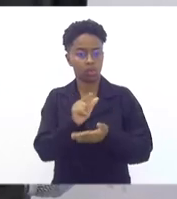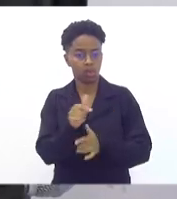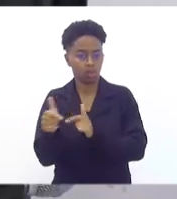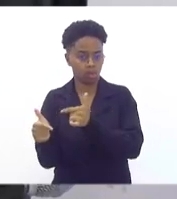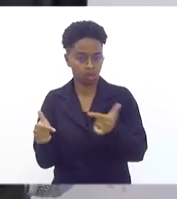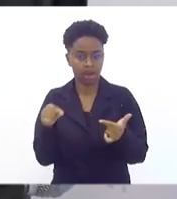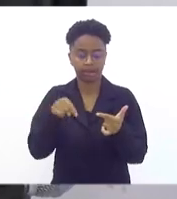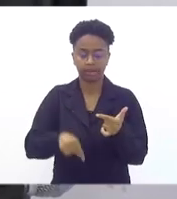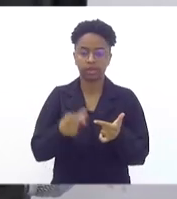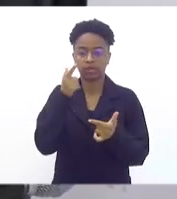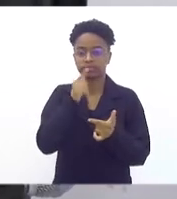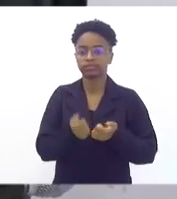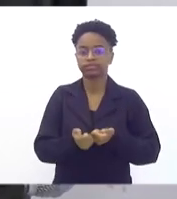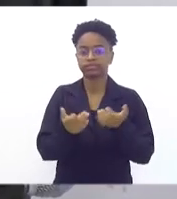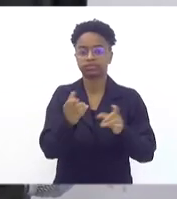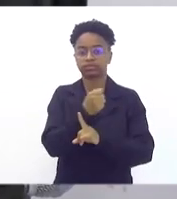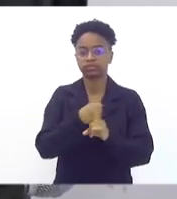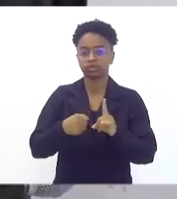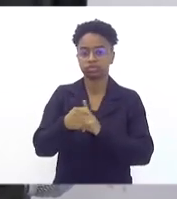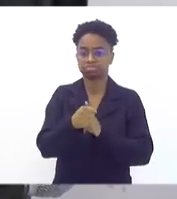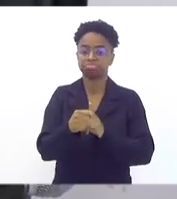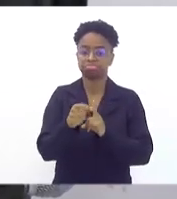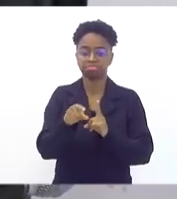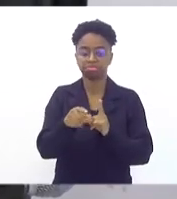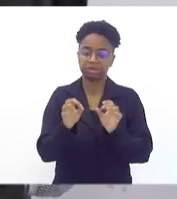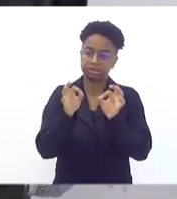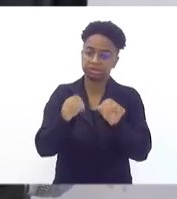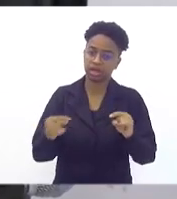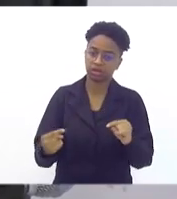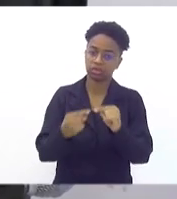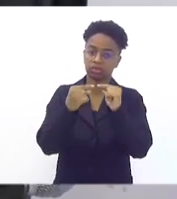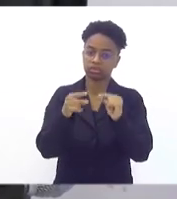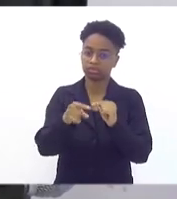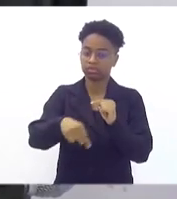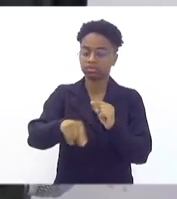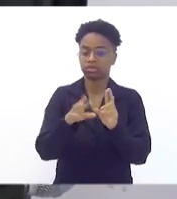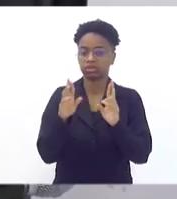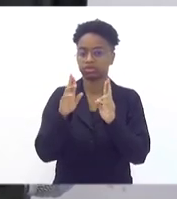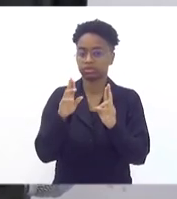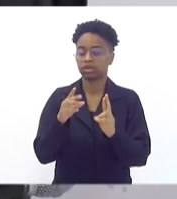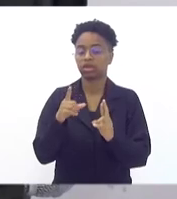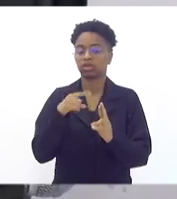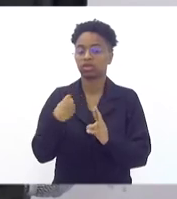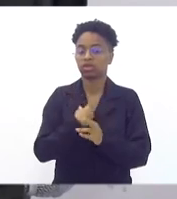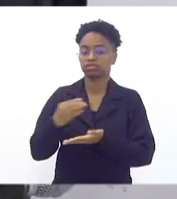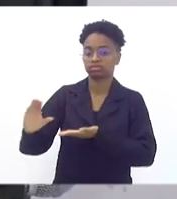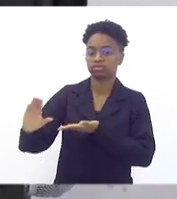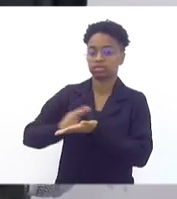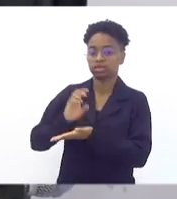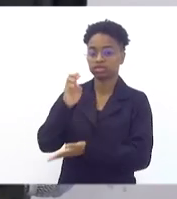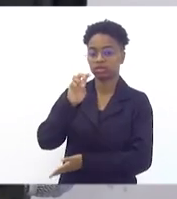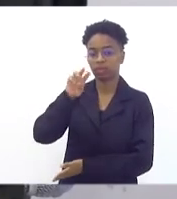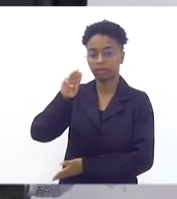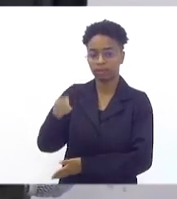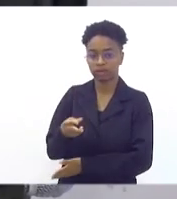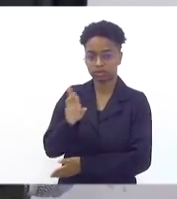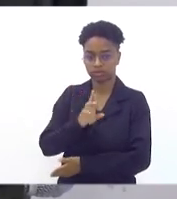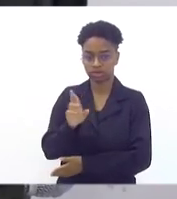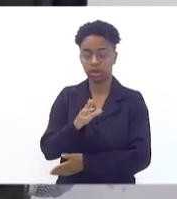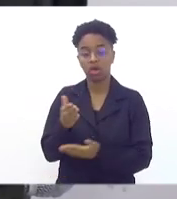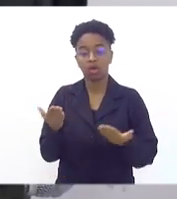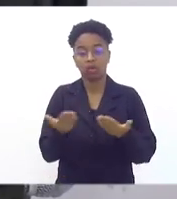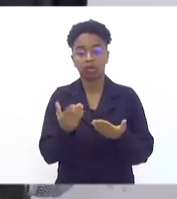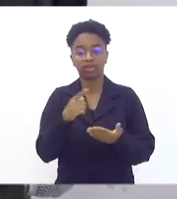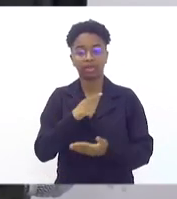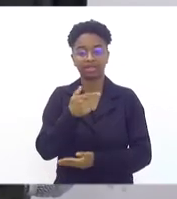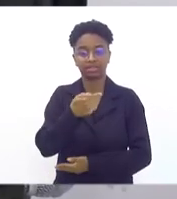para a sociedade aquilo que ela esperava de nós recebemos da agência com cerca de 5 milhões de reais e hoje agetransp conta